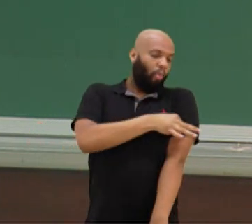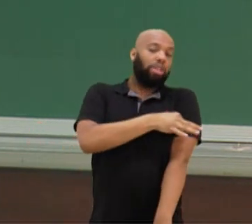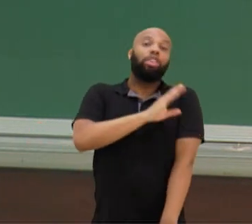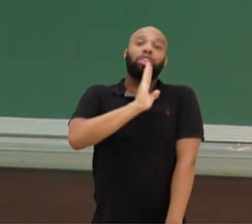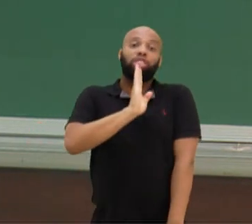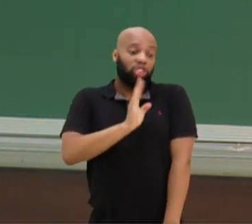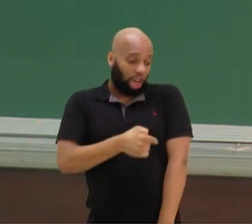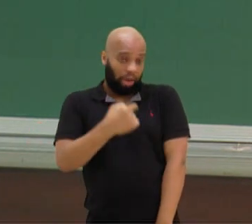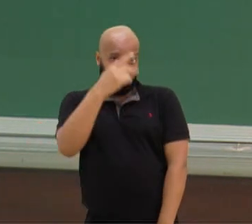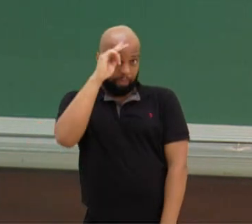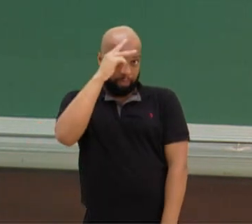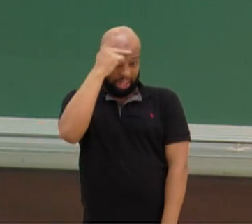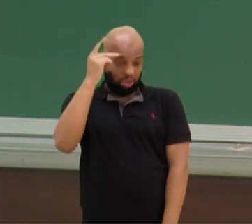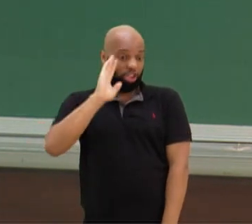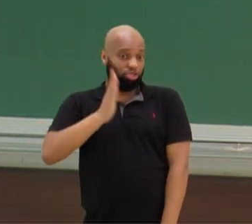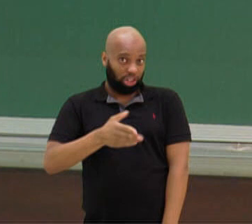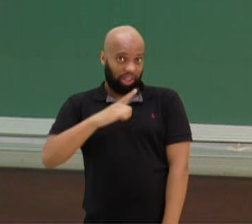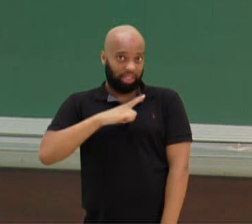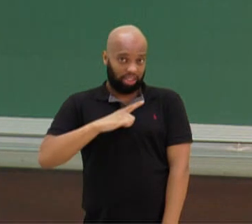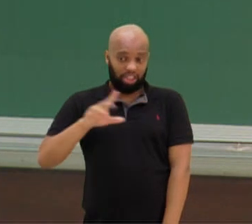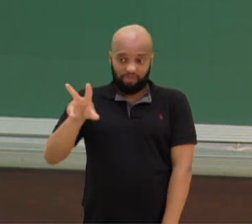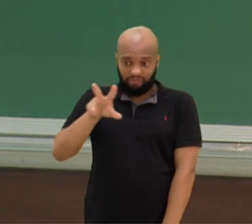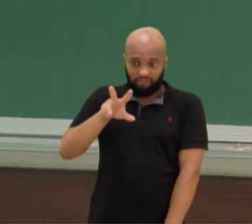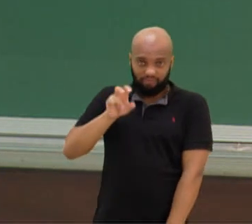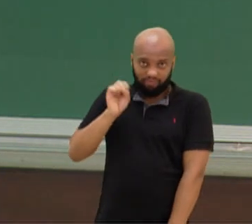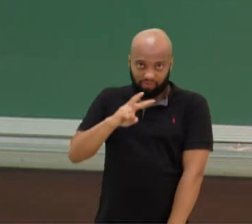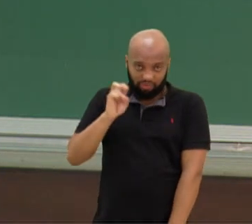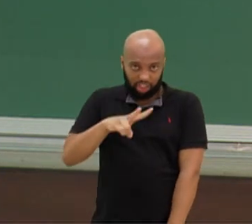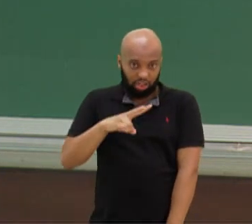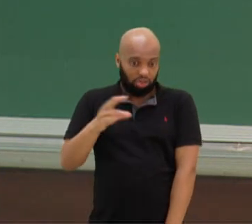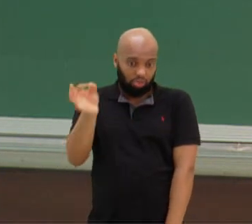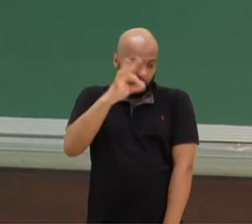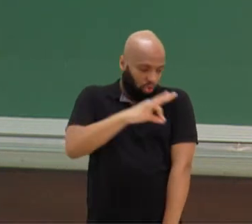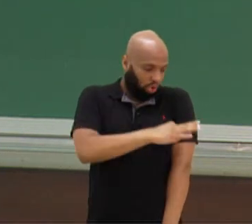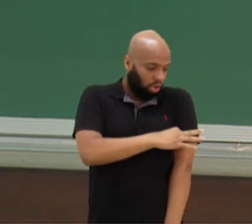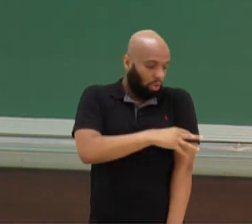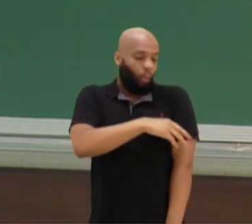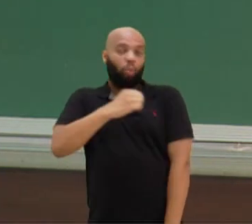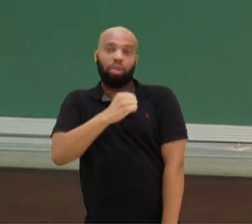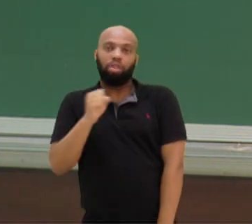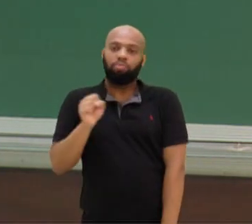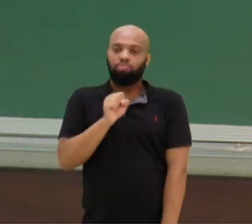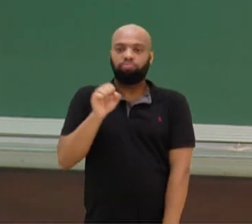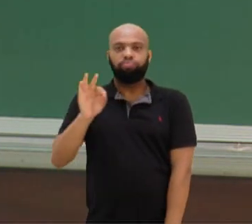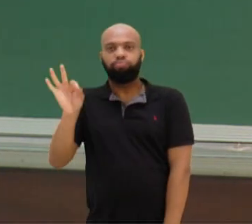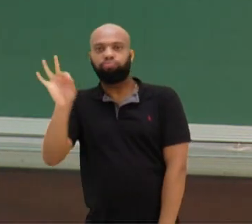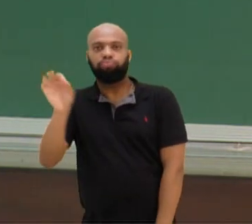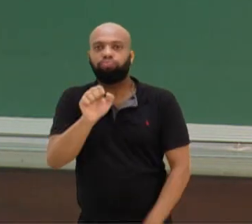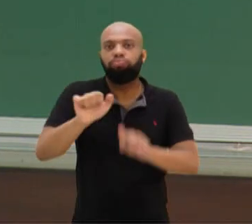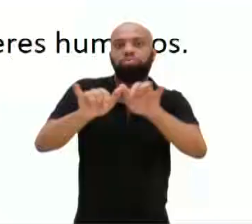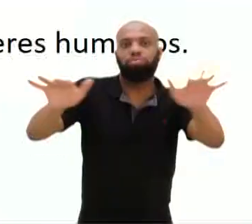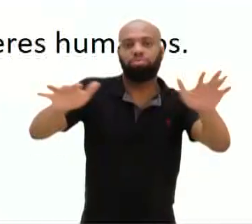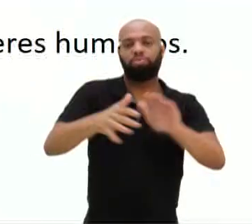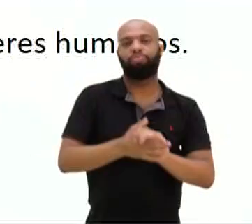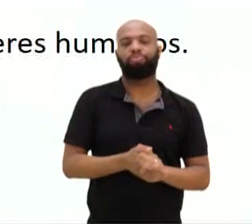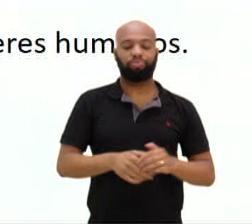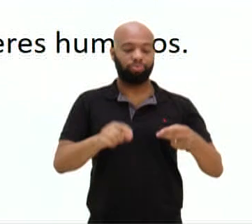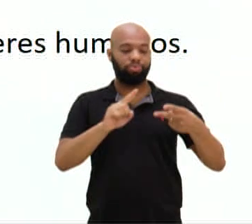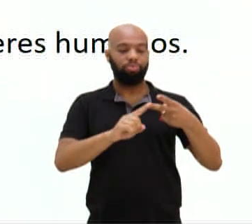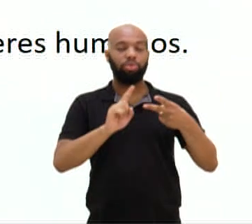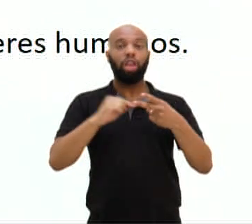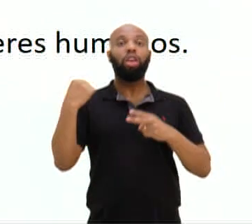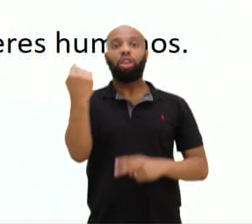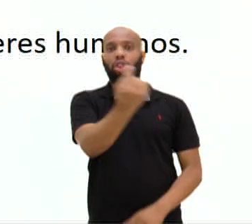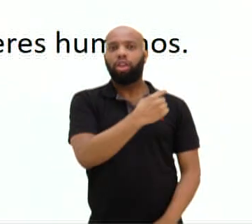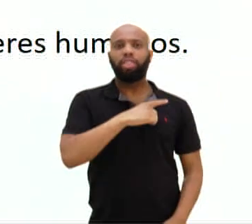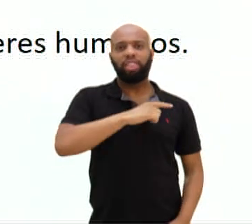existem mosquitos que não estão contaminados, mas como a gente não sabe qual que está e qual que não está, a gente tem que eliminar todos. B. Estamos sujeitos à